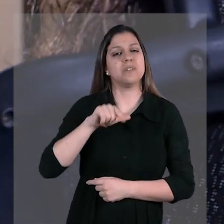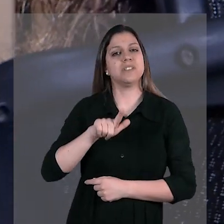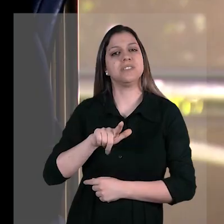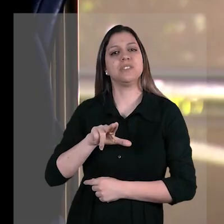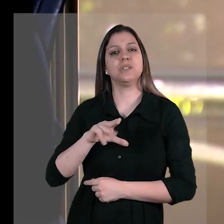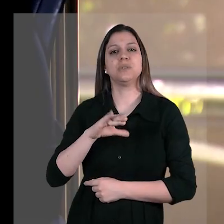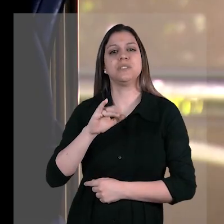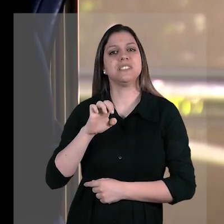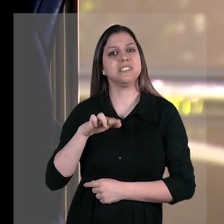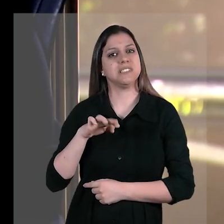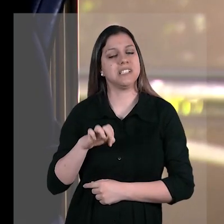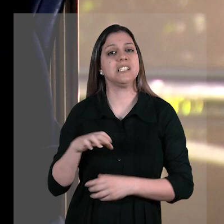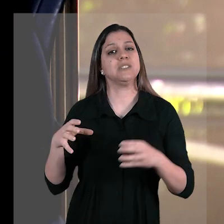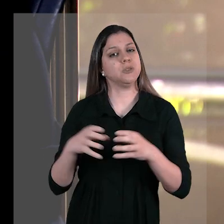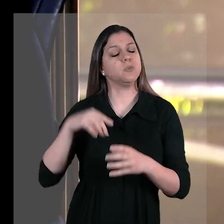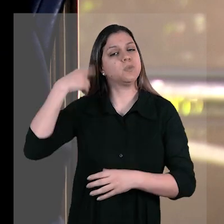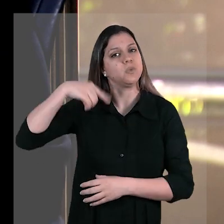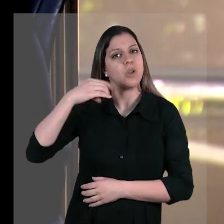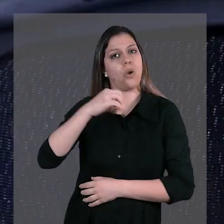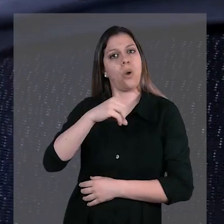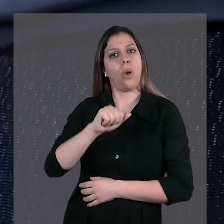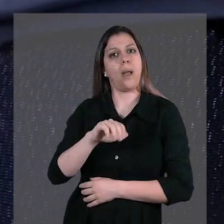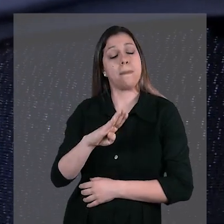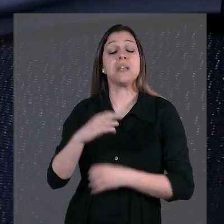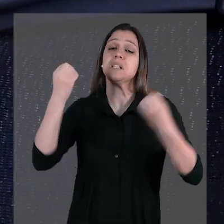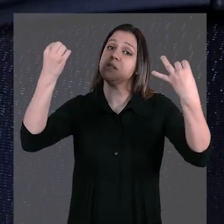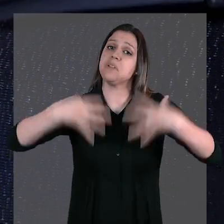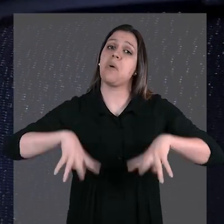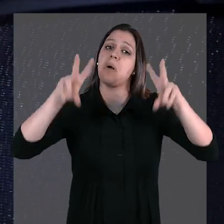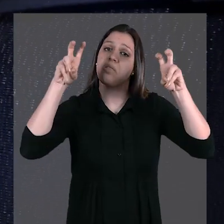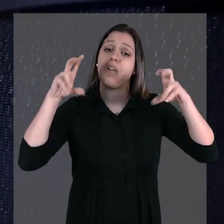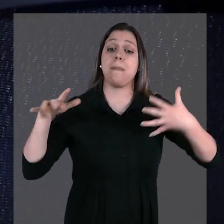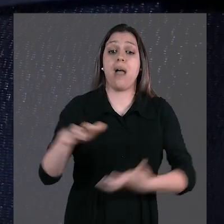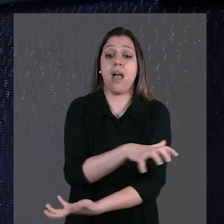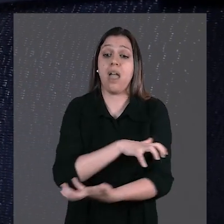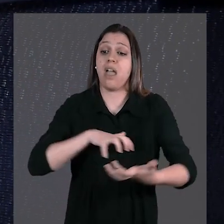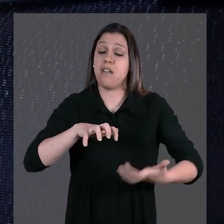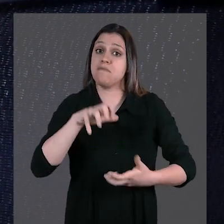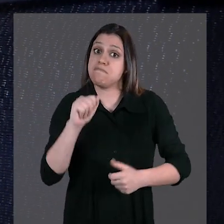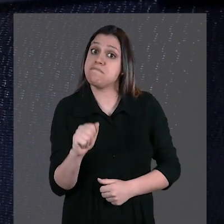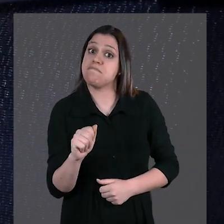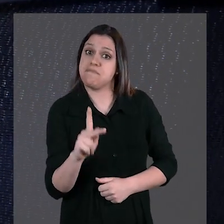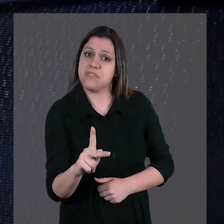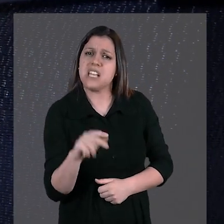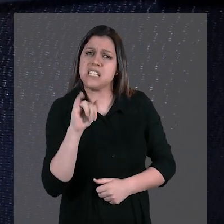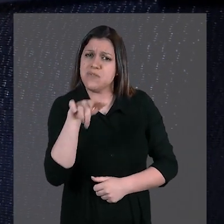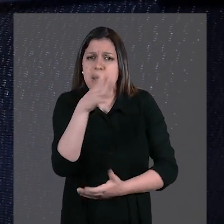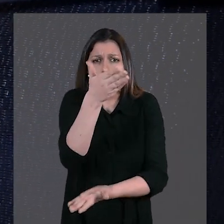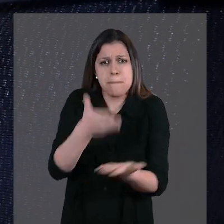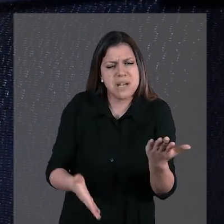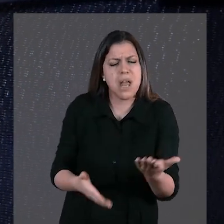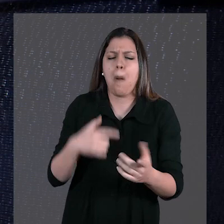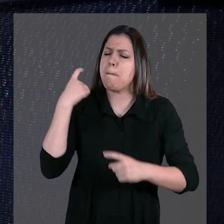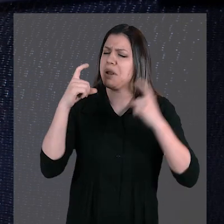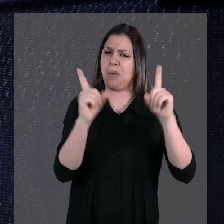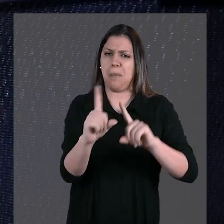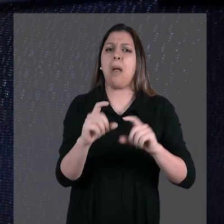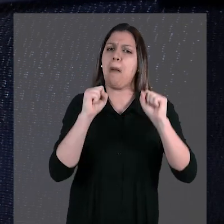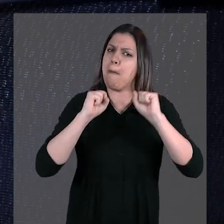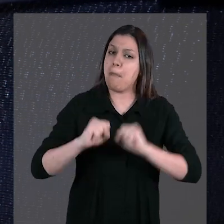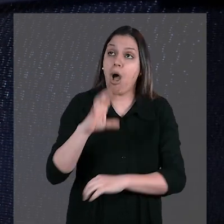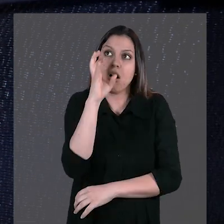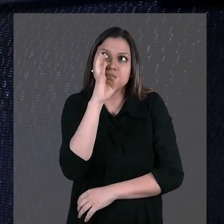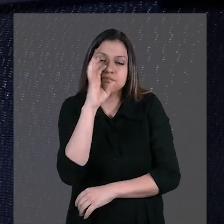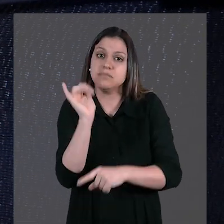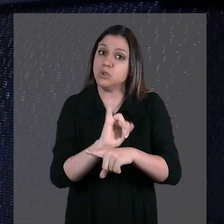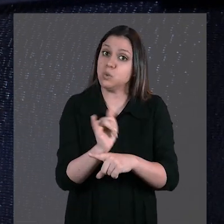Luciene Shimabukuro, da OAB de Mato Grosso do Sul, que falou sobre a reforma da Previdência. Se você perdeu o programa, não se preocupe, você ainda pode assistir no YouTube